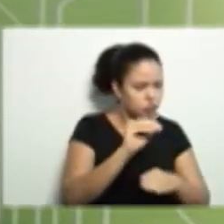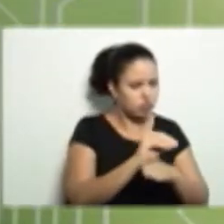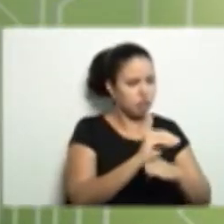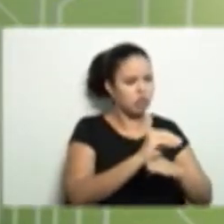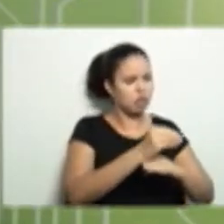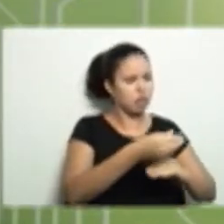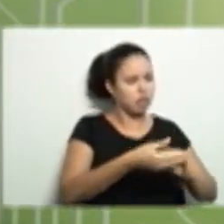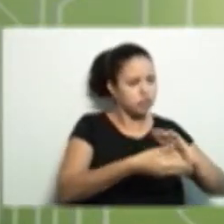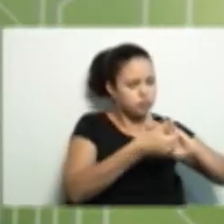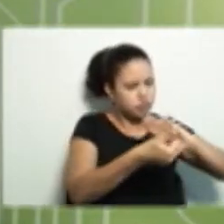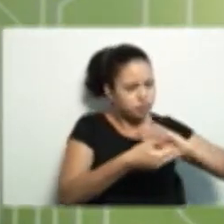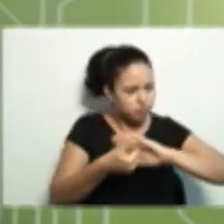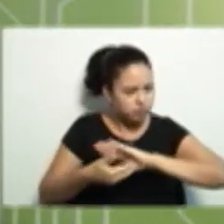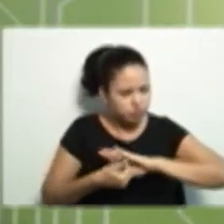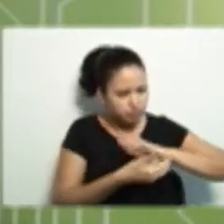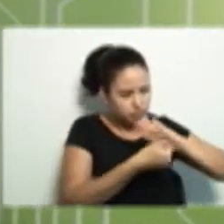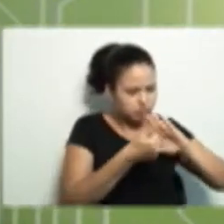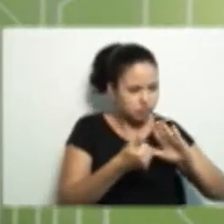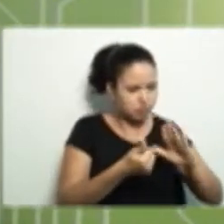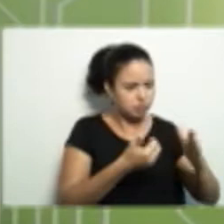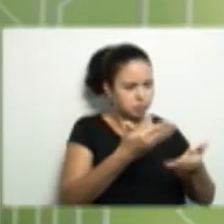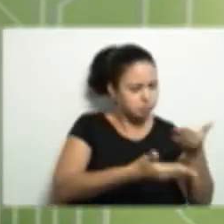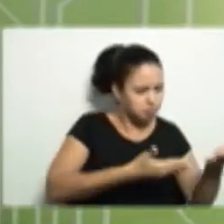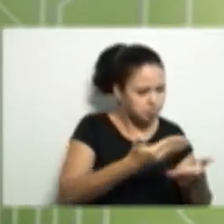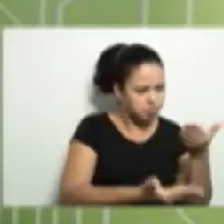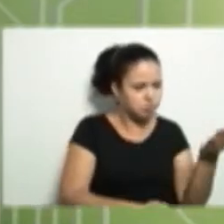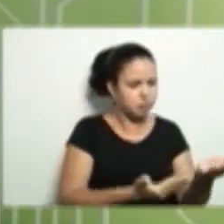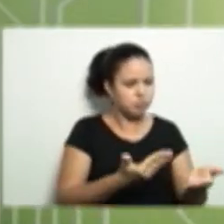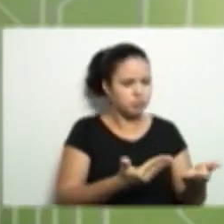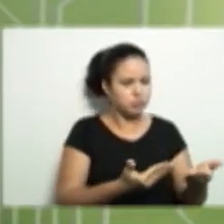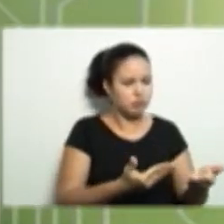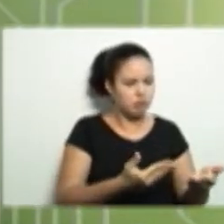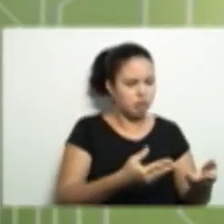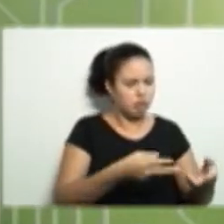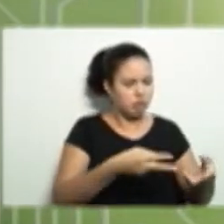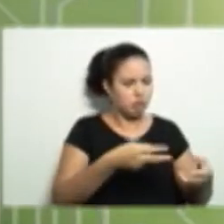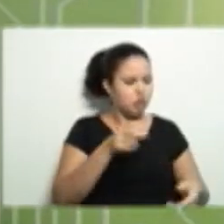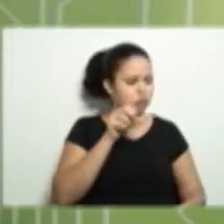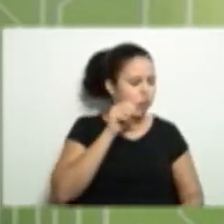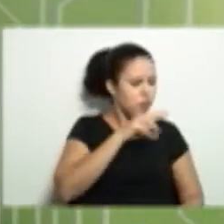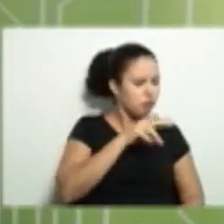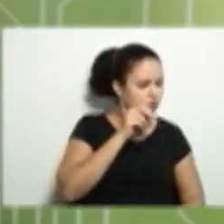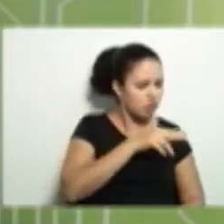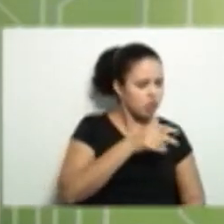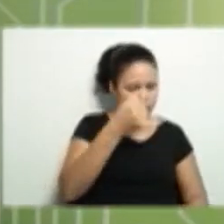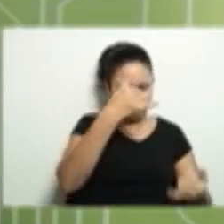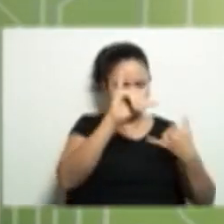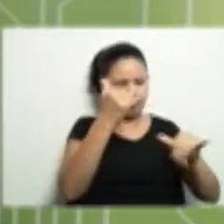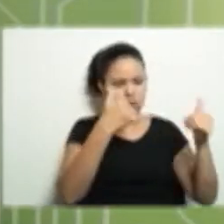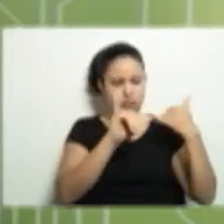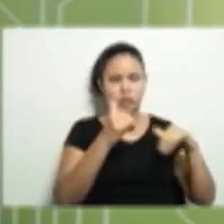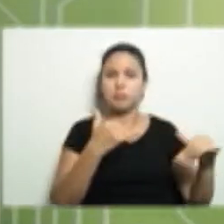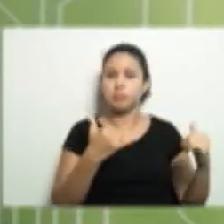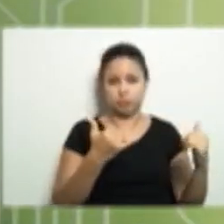retirando manualmente, não utilizando um agrotóxico. E todos isso são diferentes estratégias de